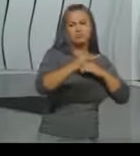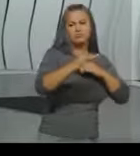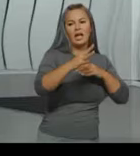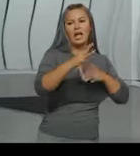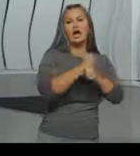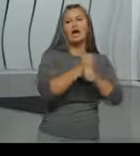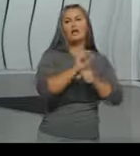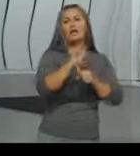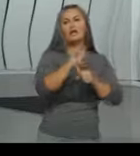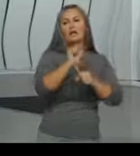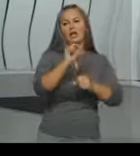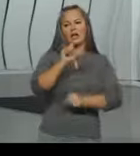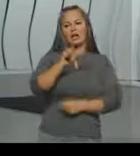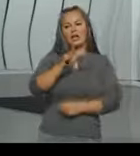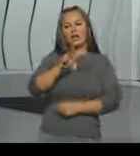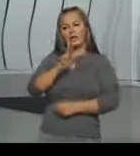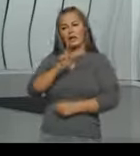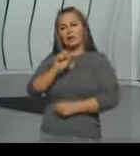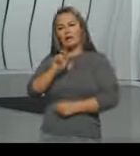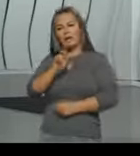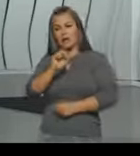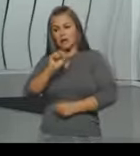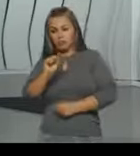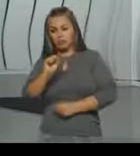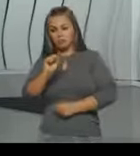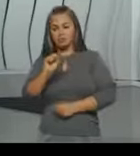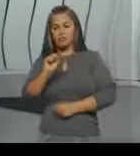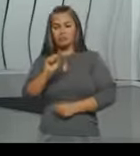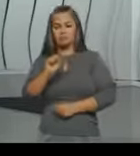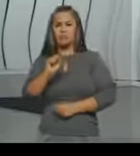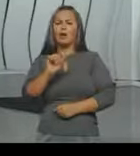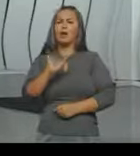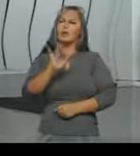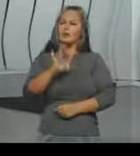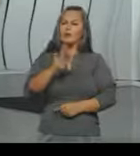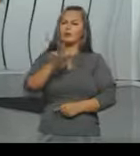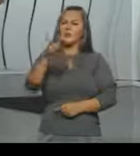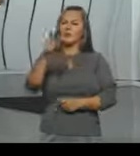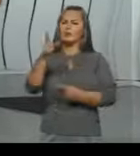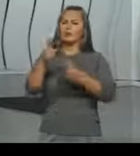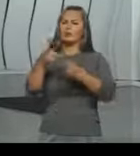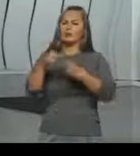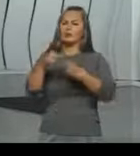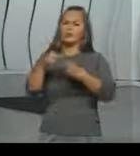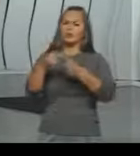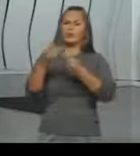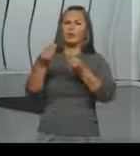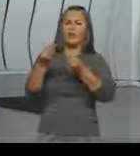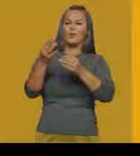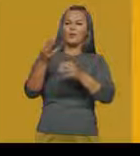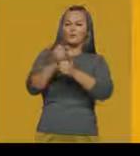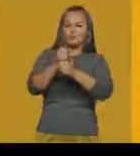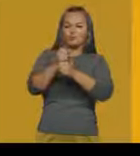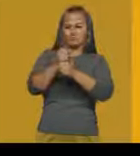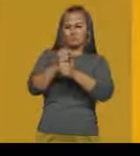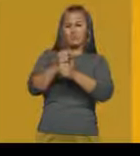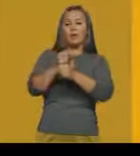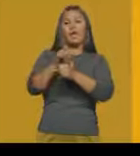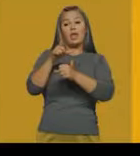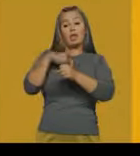graus, certo? Mas tem outras unidades de medidas também. Eu vou colocar os dois